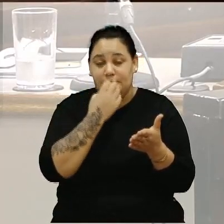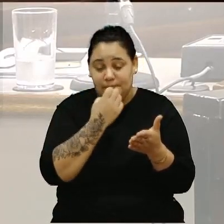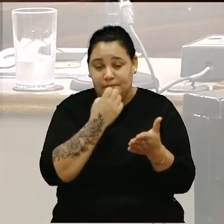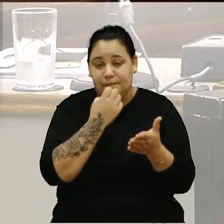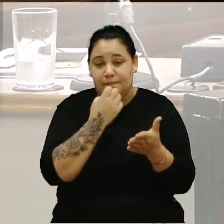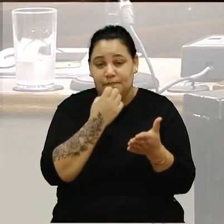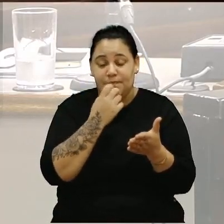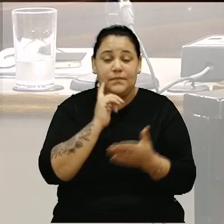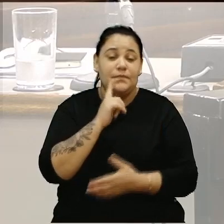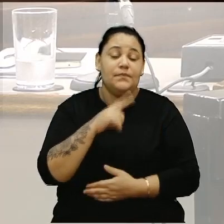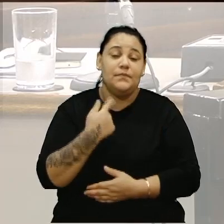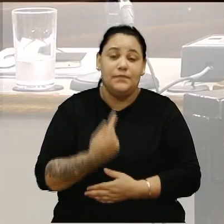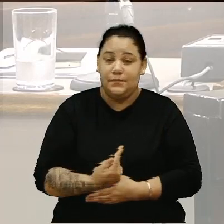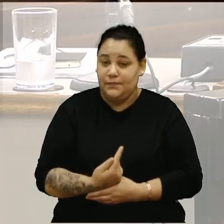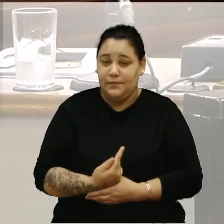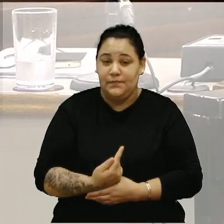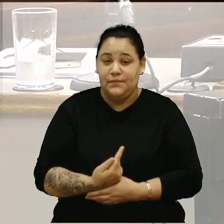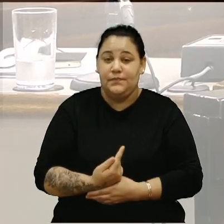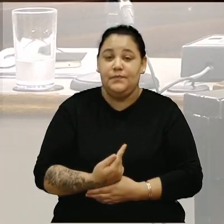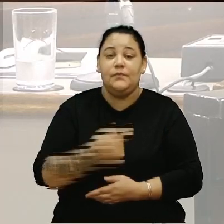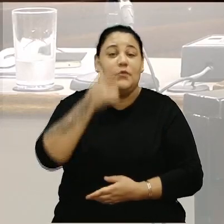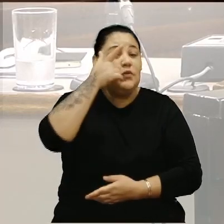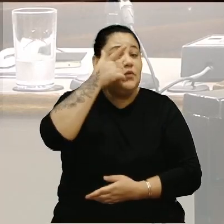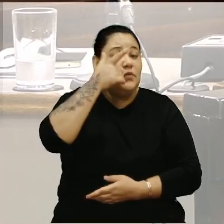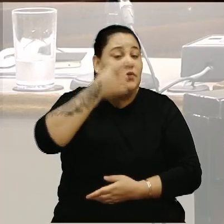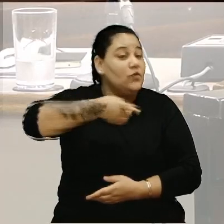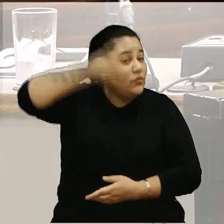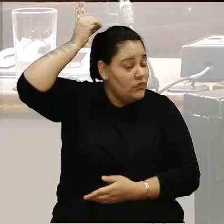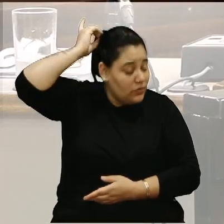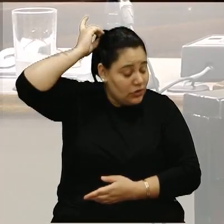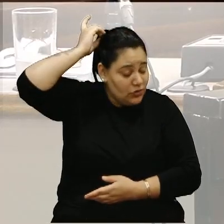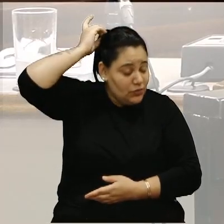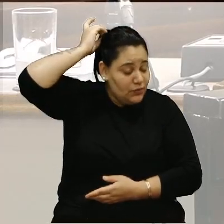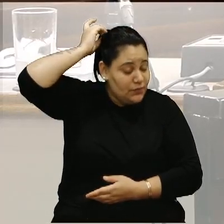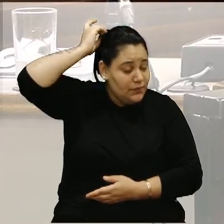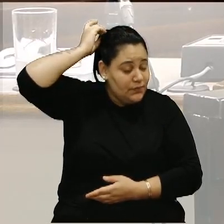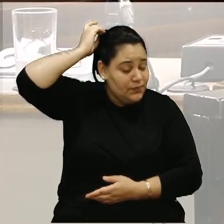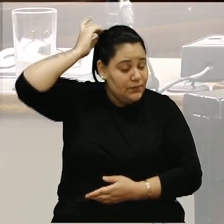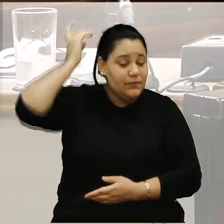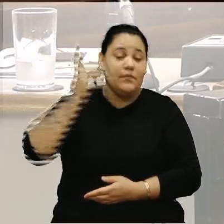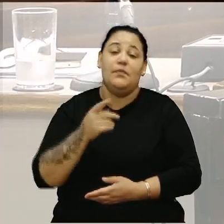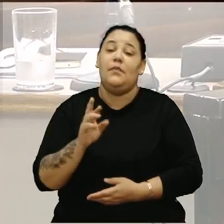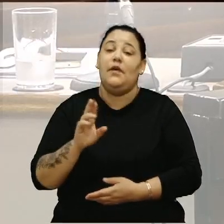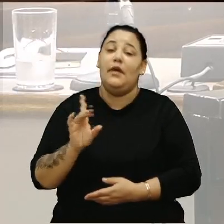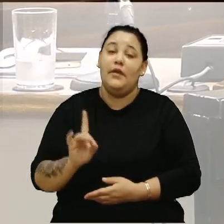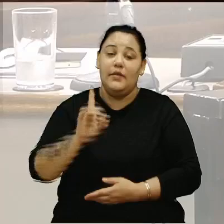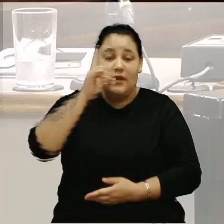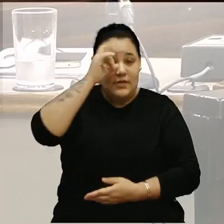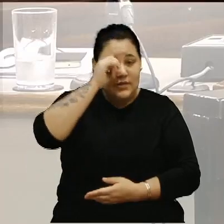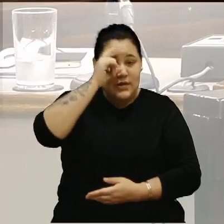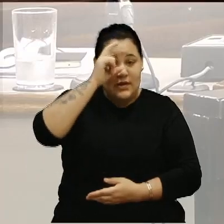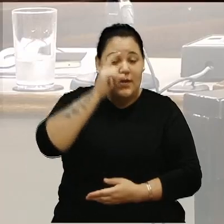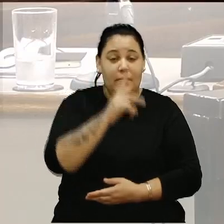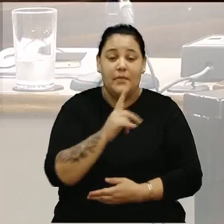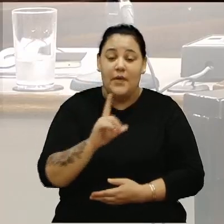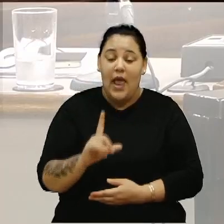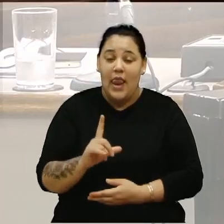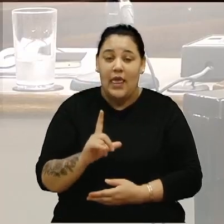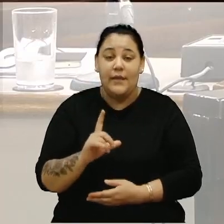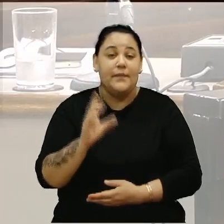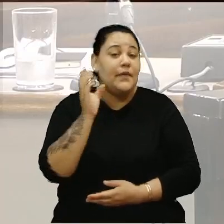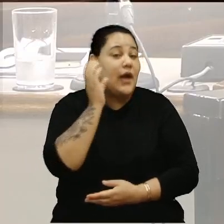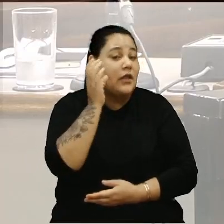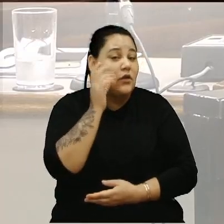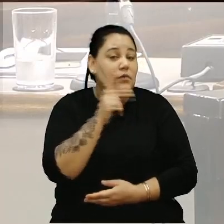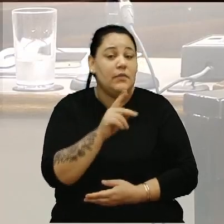PSB, Gladys Francisqueto Frisso, PP, Lucas Chimindil, PRD, Maurício Fernandes Calco, PL, Almir Cadori,